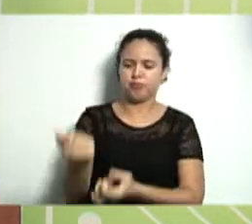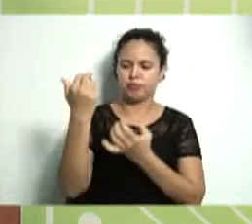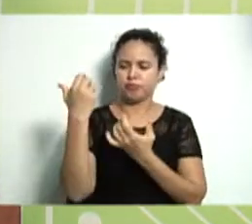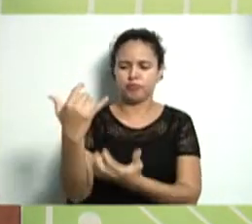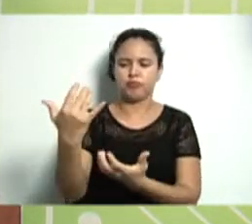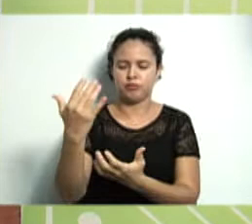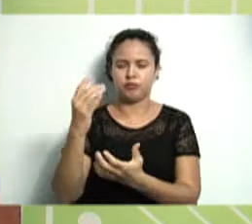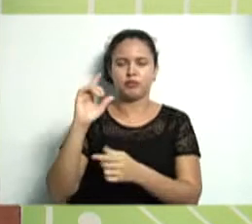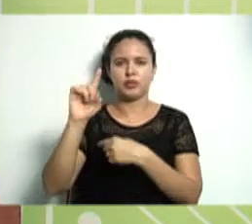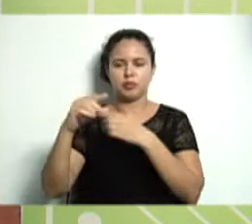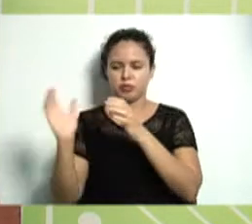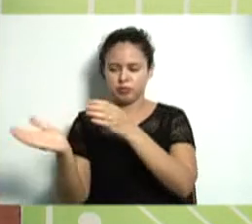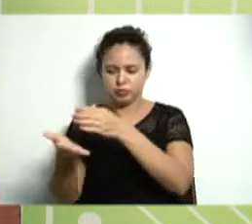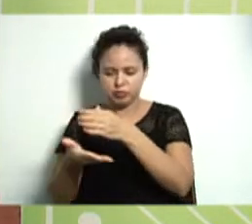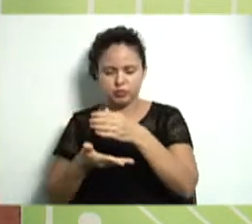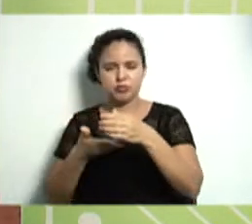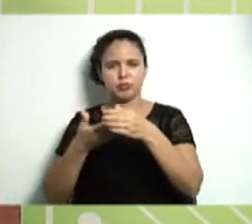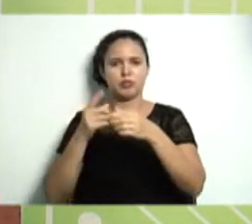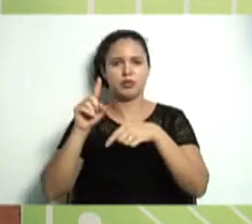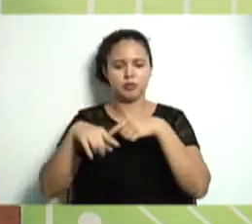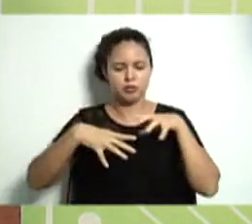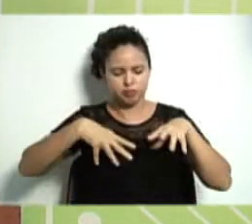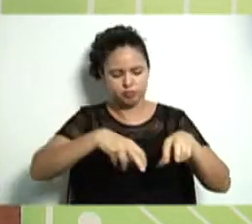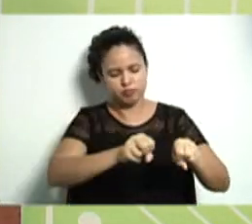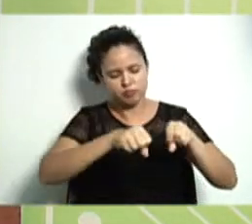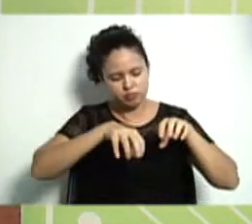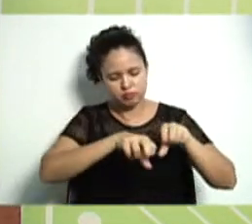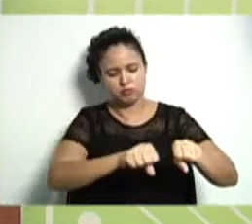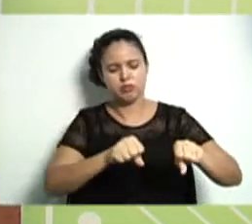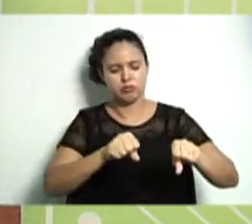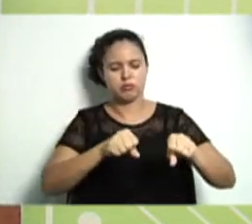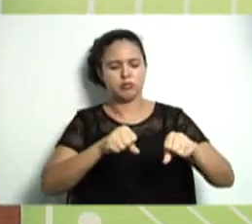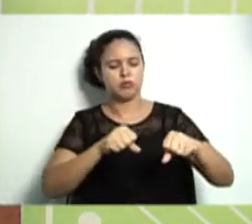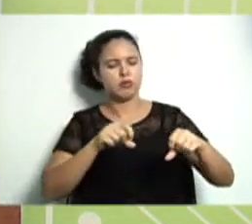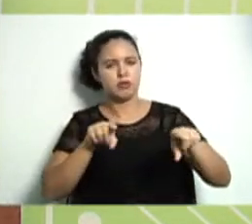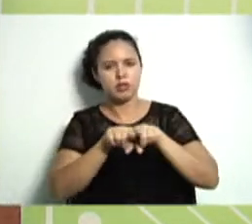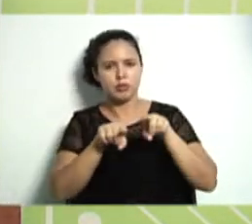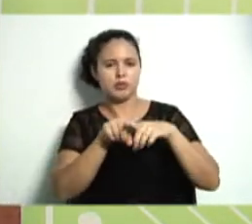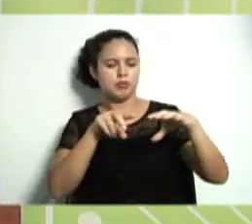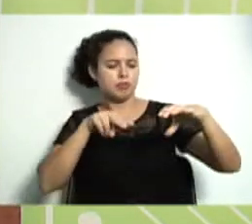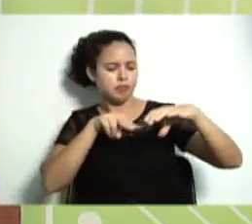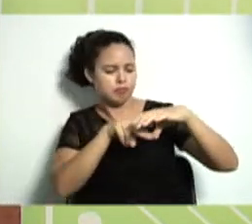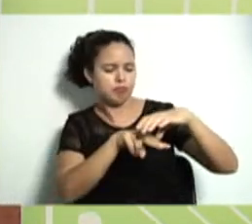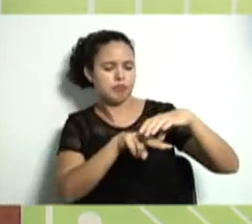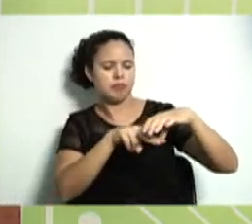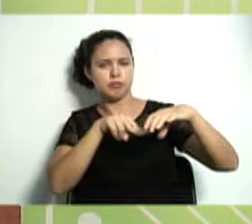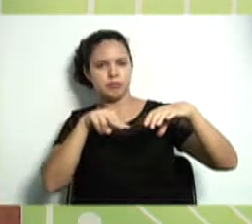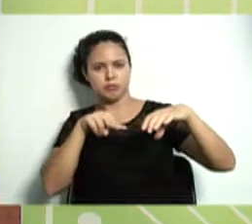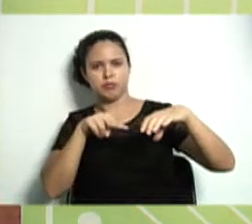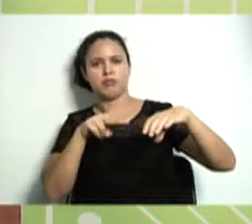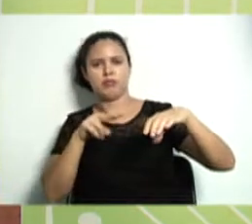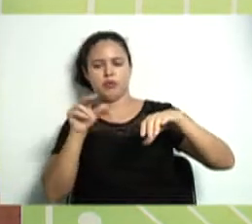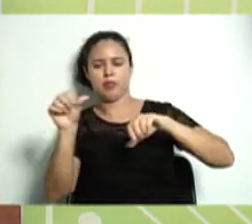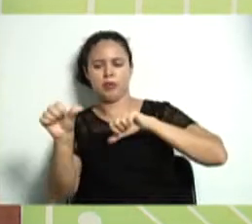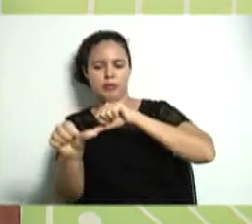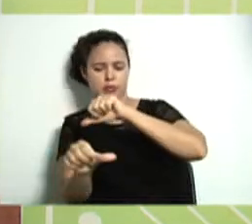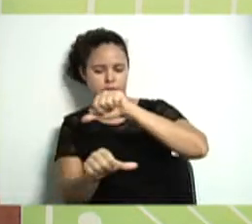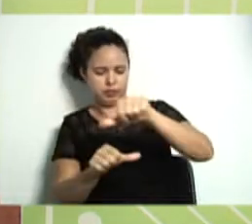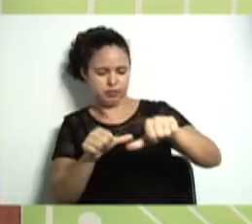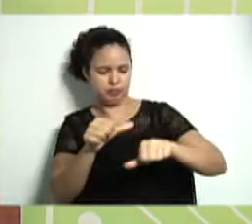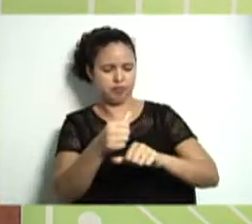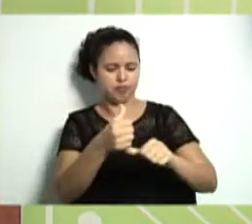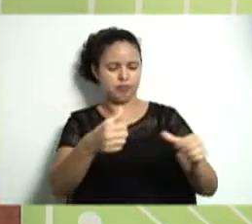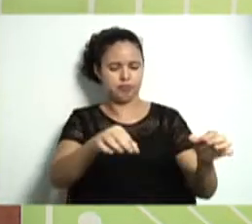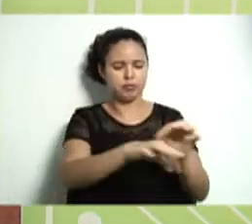né? Eu acho que vocês vão lembrar desse exemplo. Então, utilizando aquele exemplo, o que é o trigo? Né? O